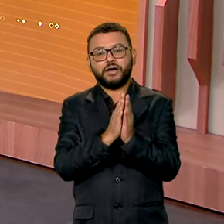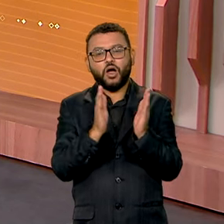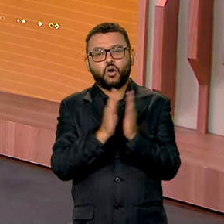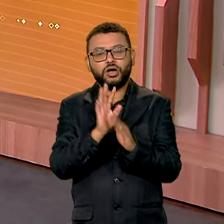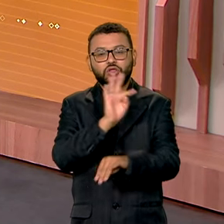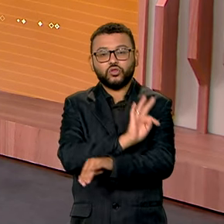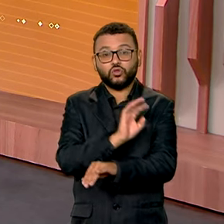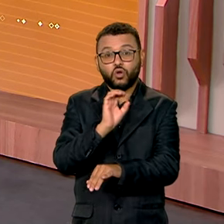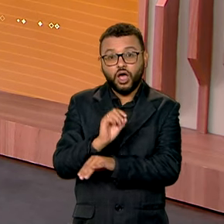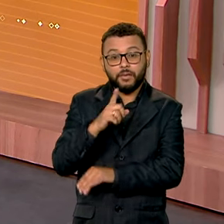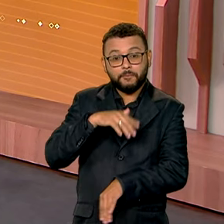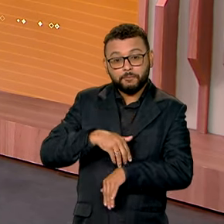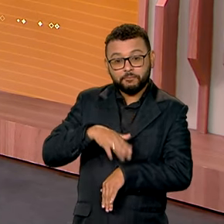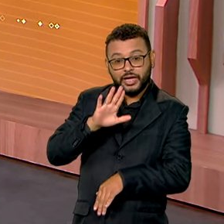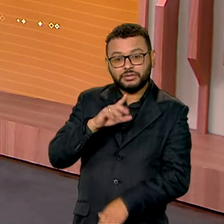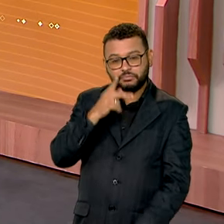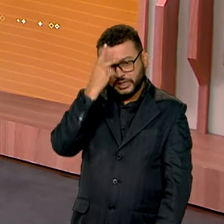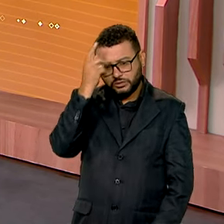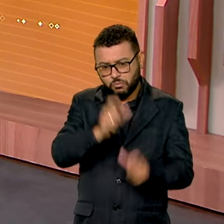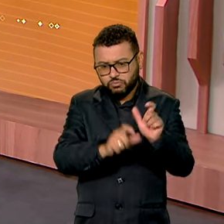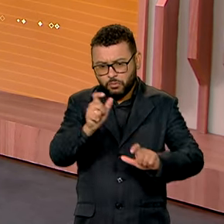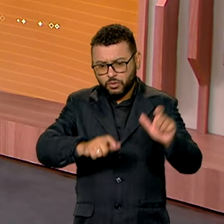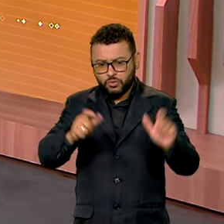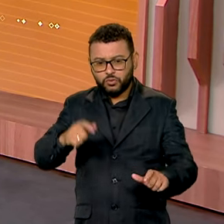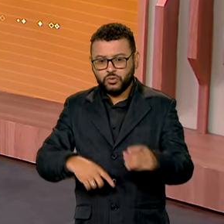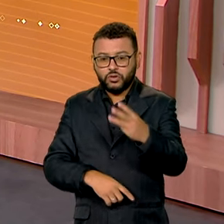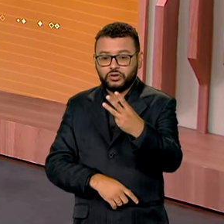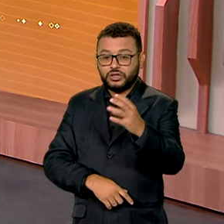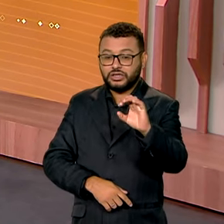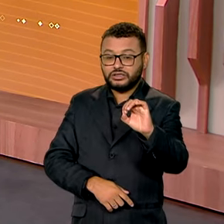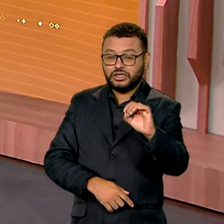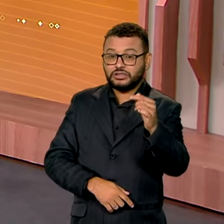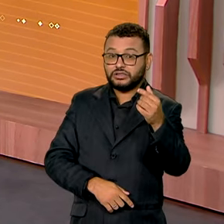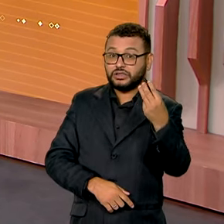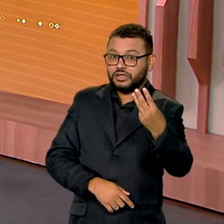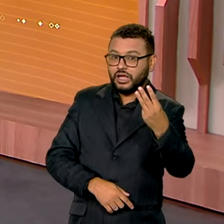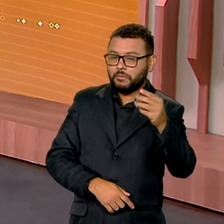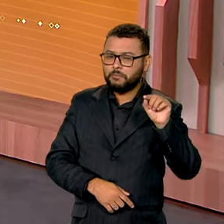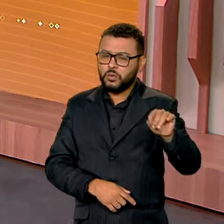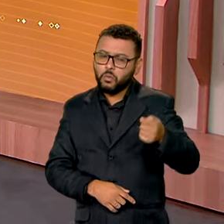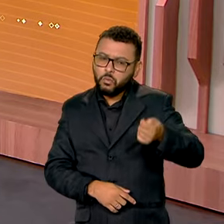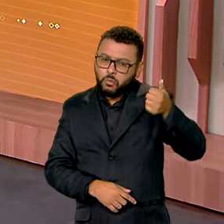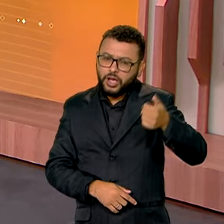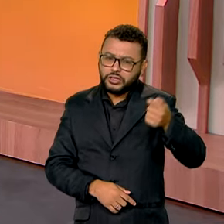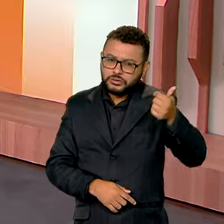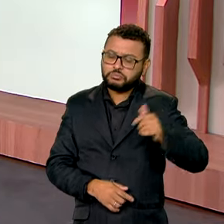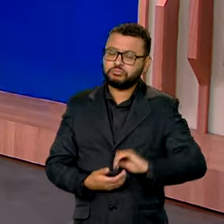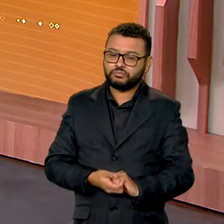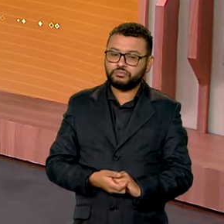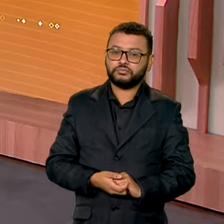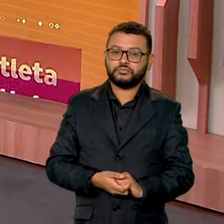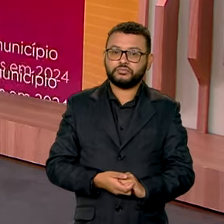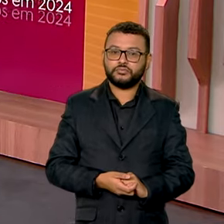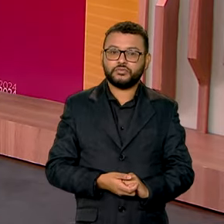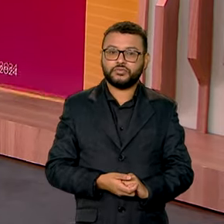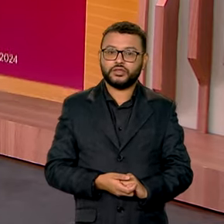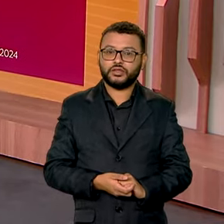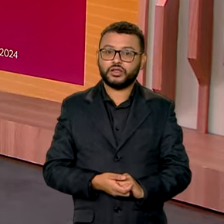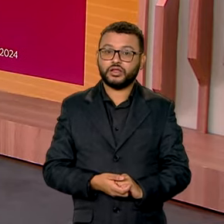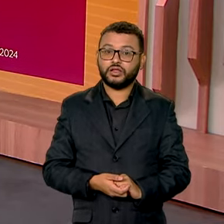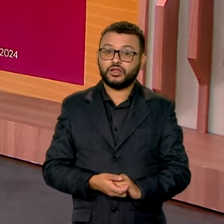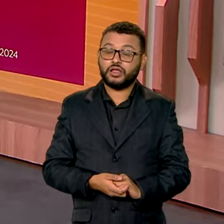população aí de quase 303 mil habitantes. Vamos lá para a próxima